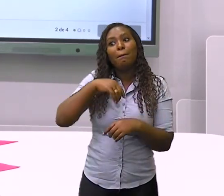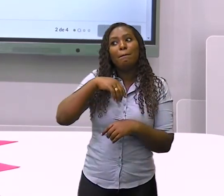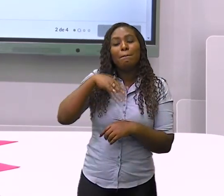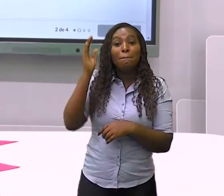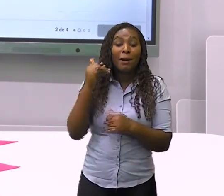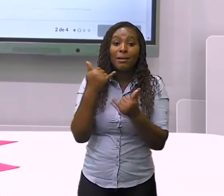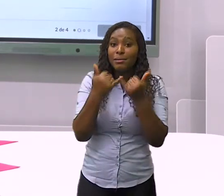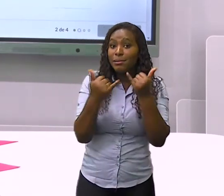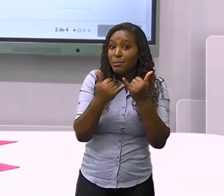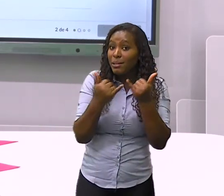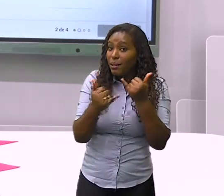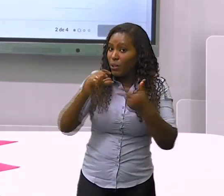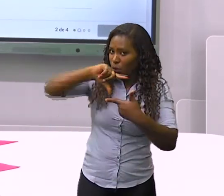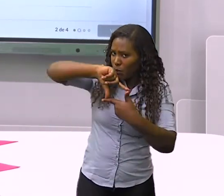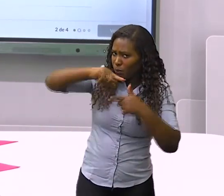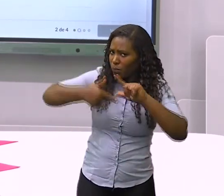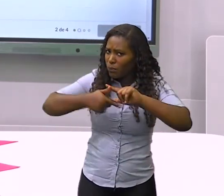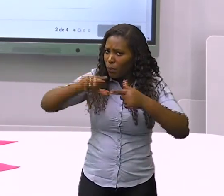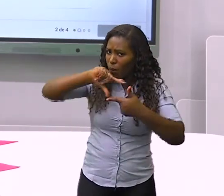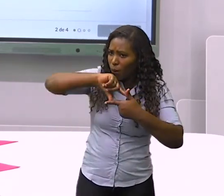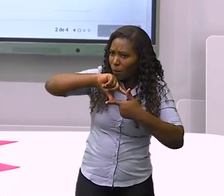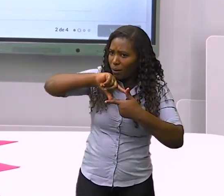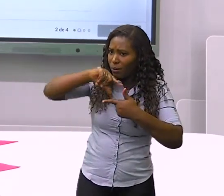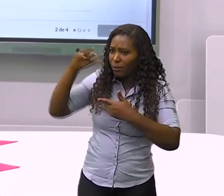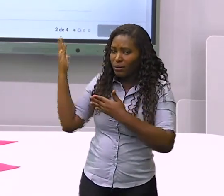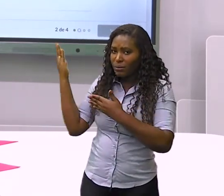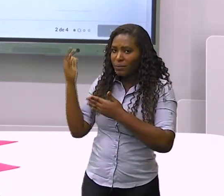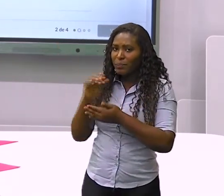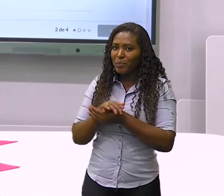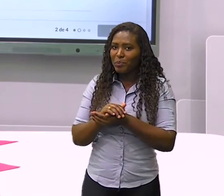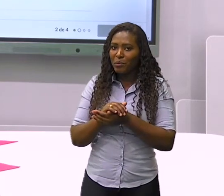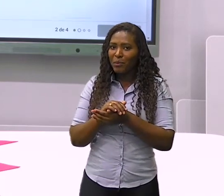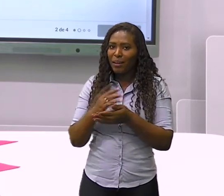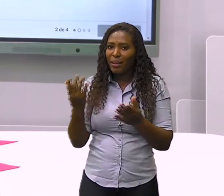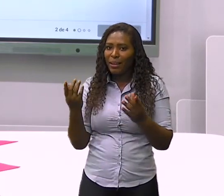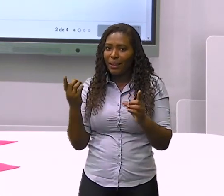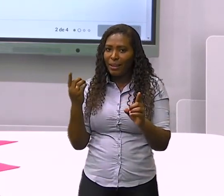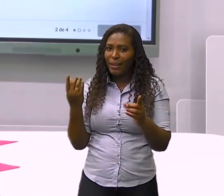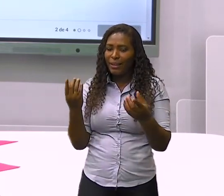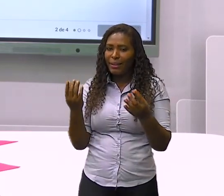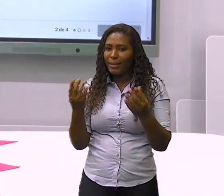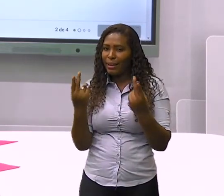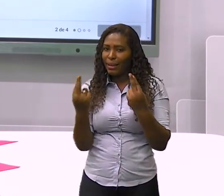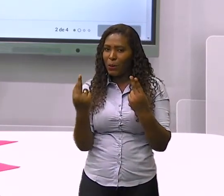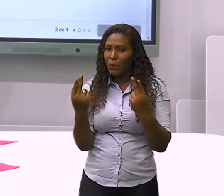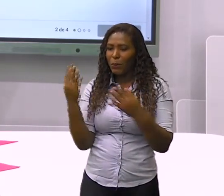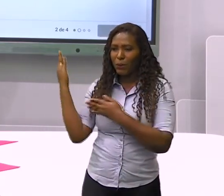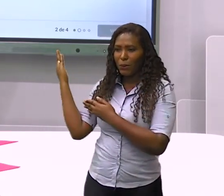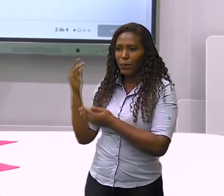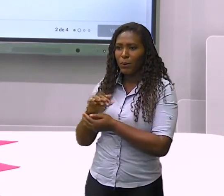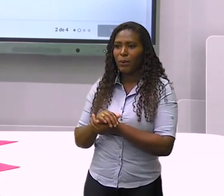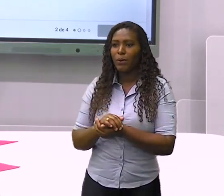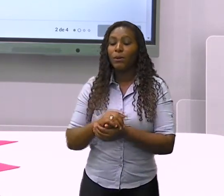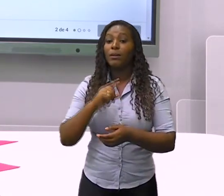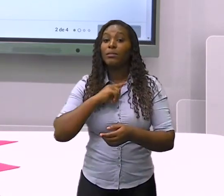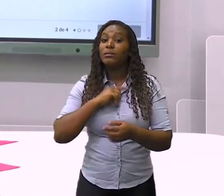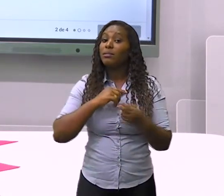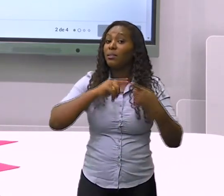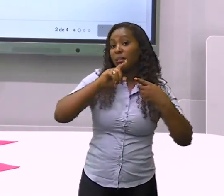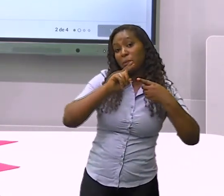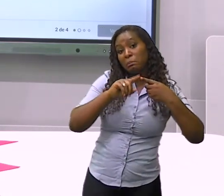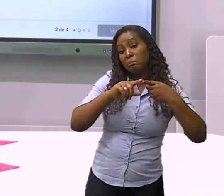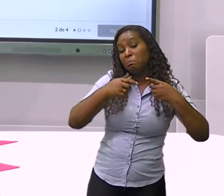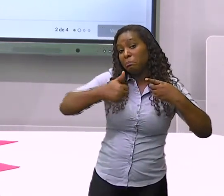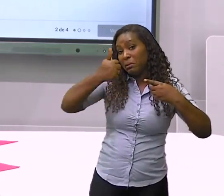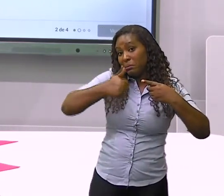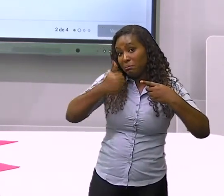enquadra nesta aqui. Eu tenho essa aqui, ó, que todos os lados têm a mesma medida, mas não se enquadra aqui nas imagens, porque